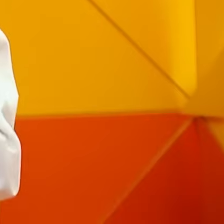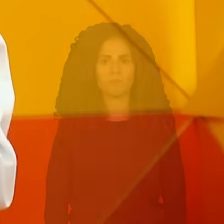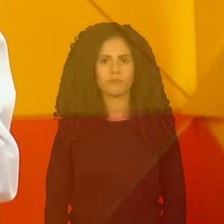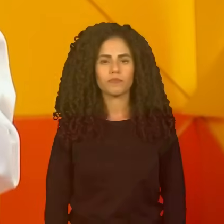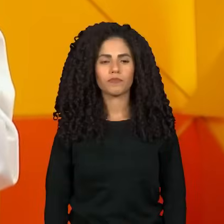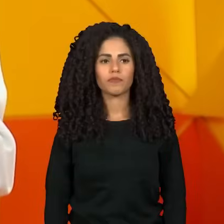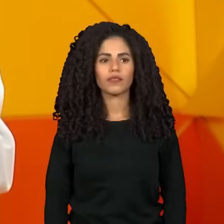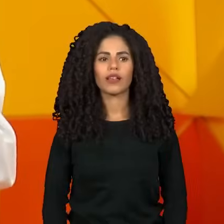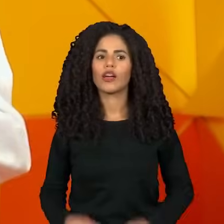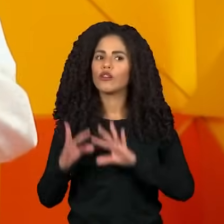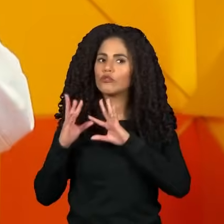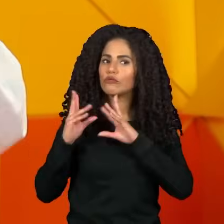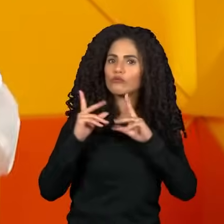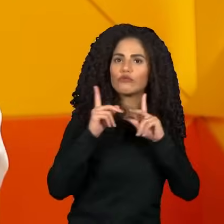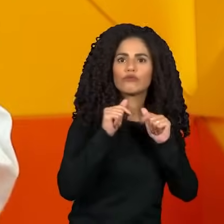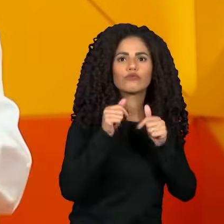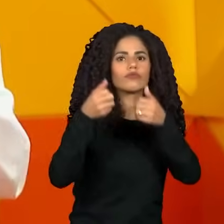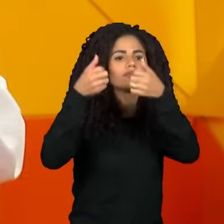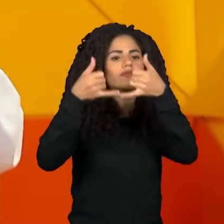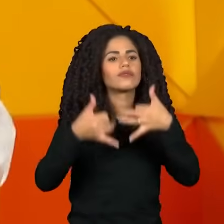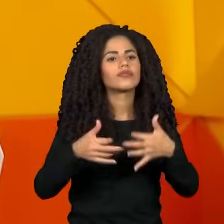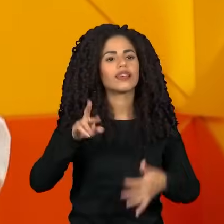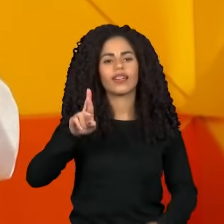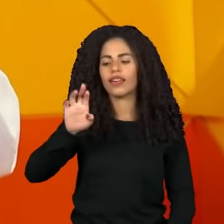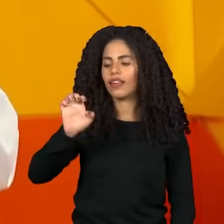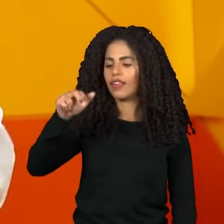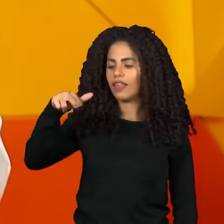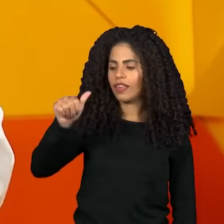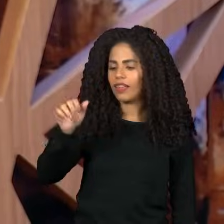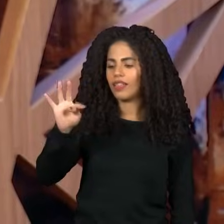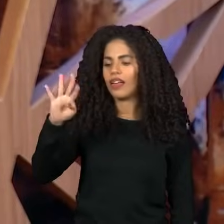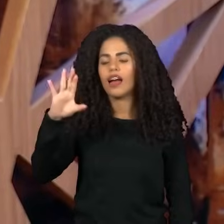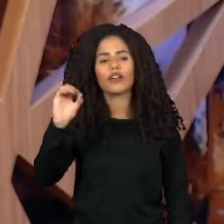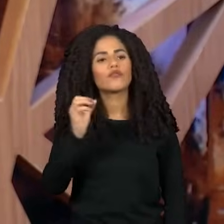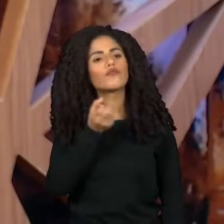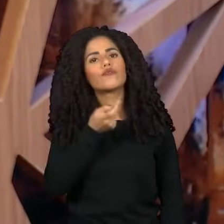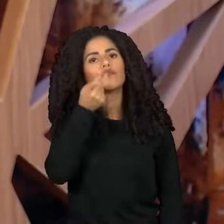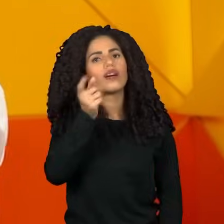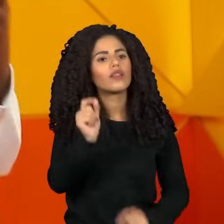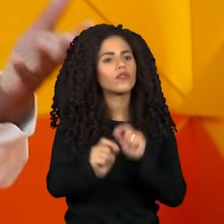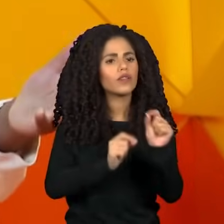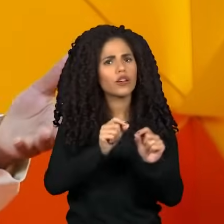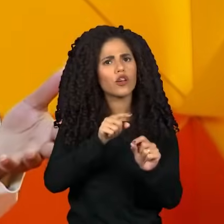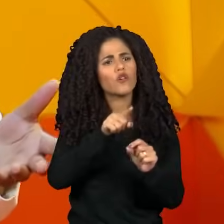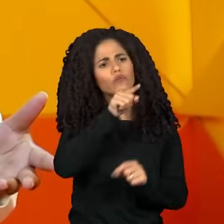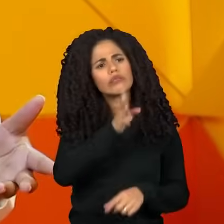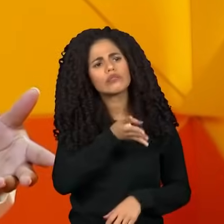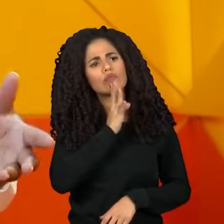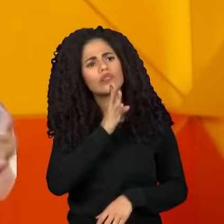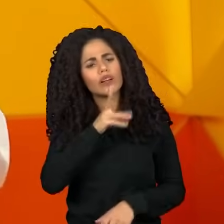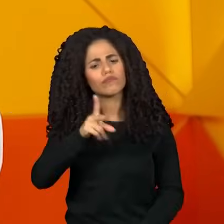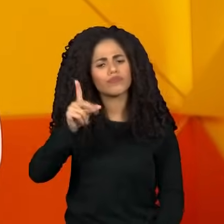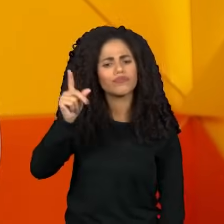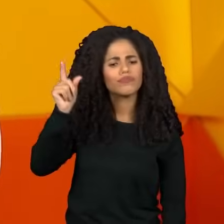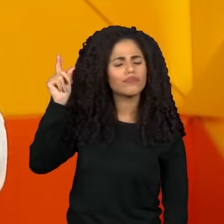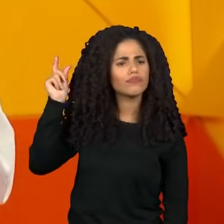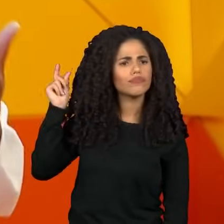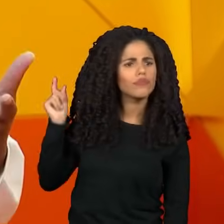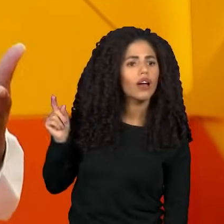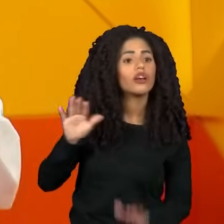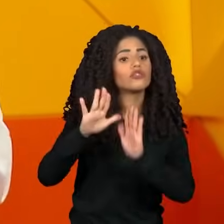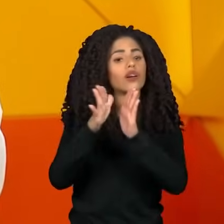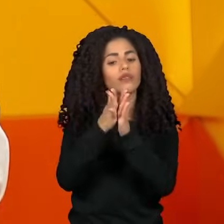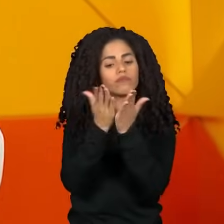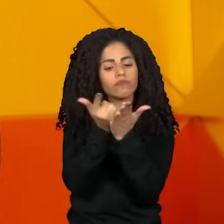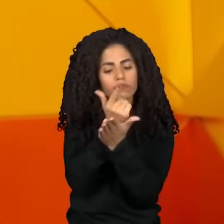Todas as falas de Renato sempre me impactam muito. E, Catiúcia, você já conhece Renato há muitos anos, já leu o livro